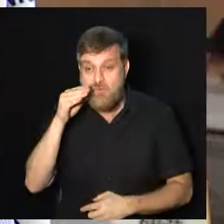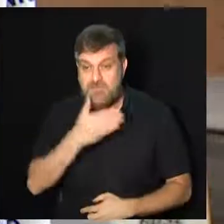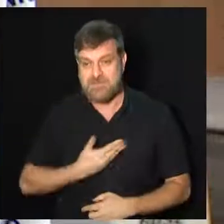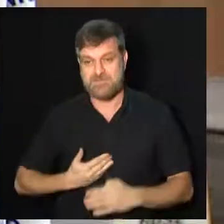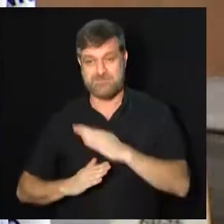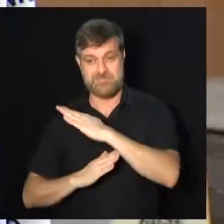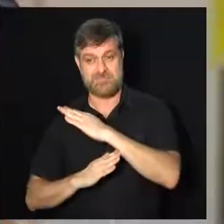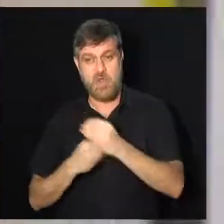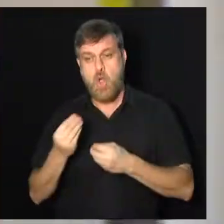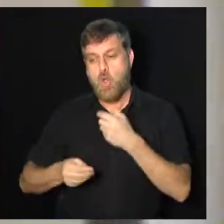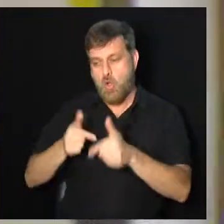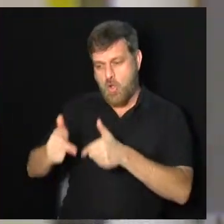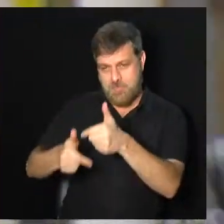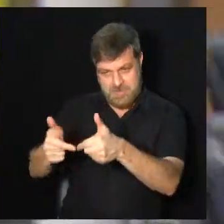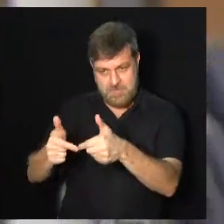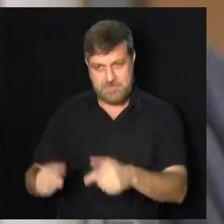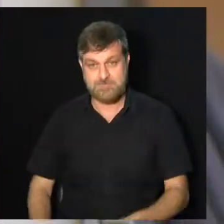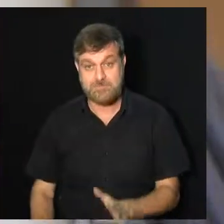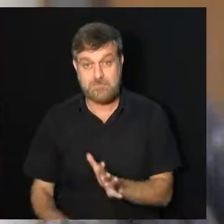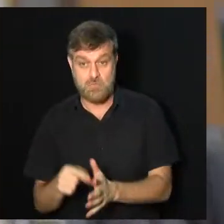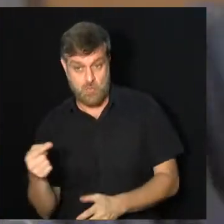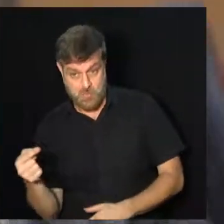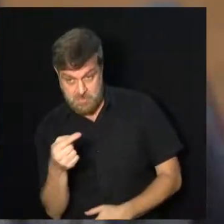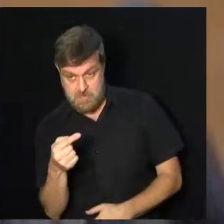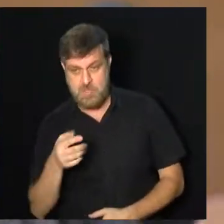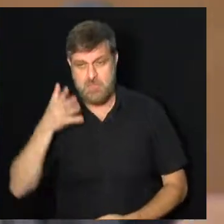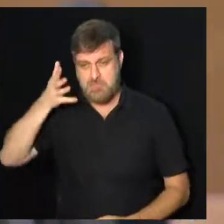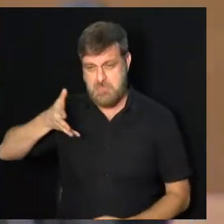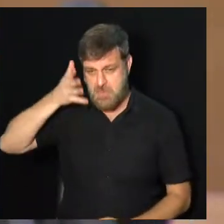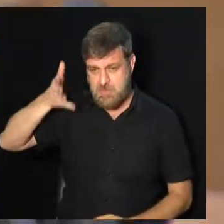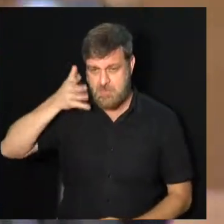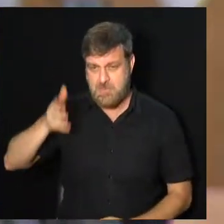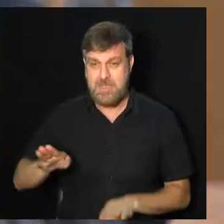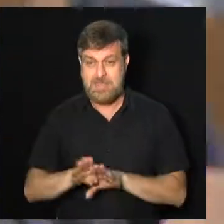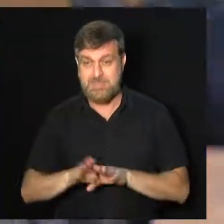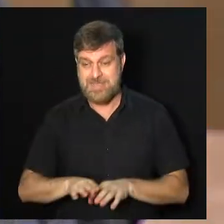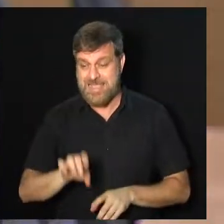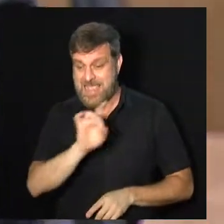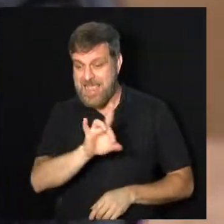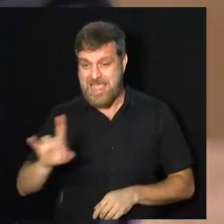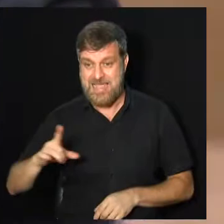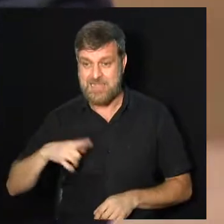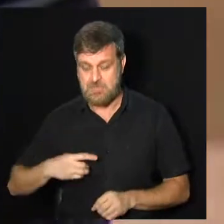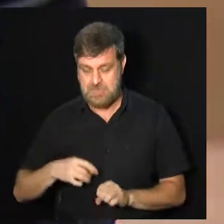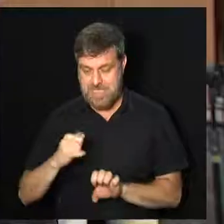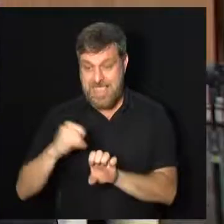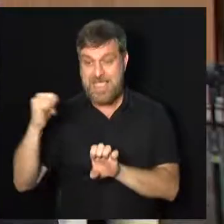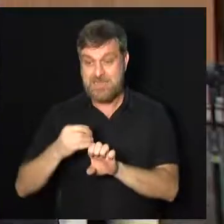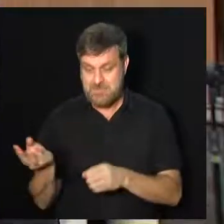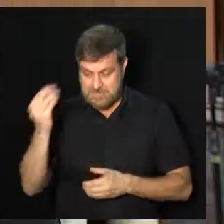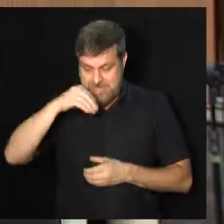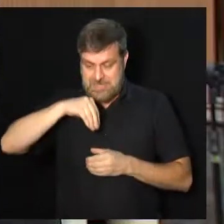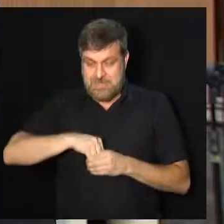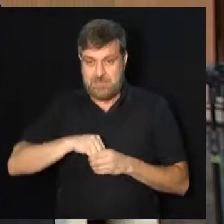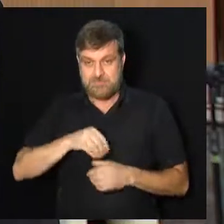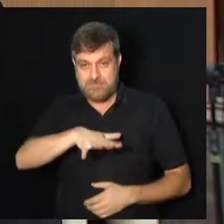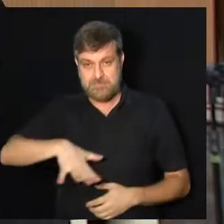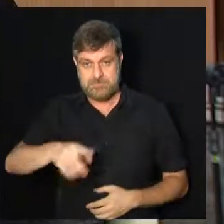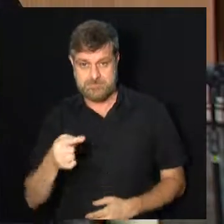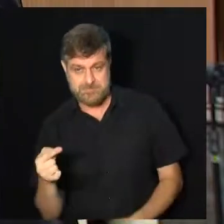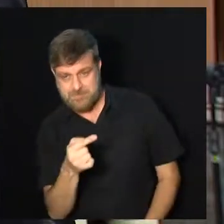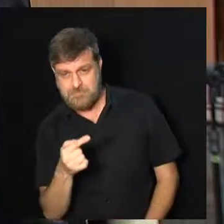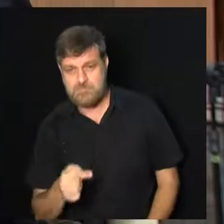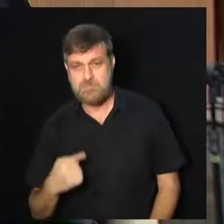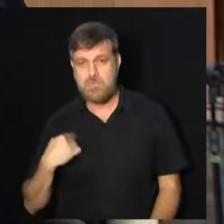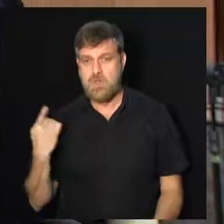de trabalho do servidor. O primeiro palestrante falou sobre o intraempreendedorismo no serviço público, com Agnaldo Oliveira.